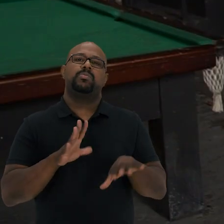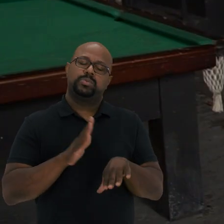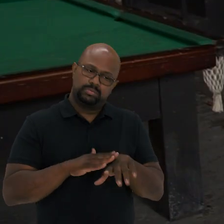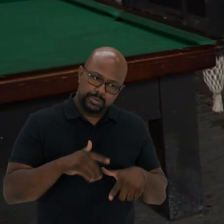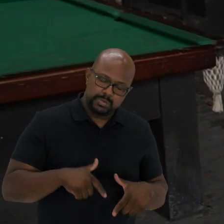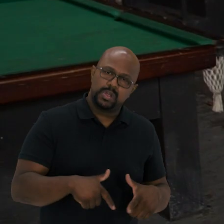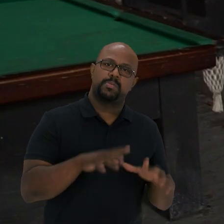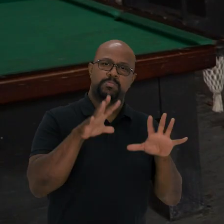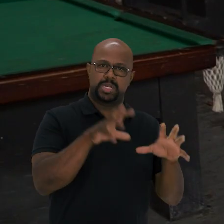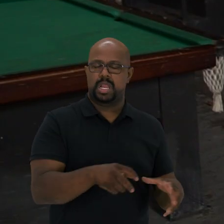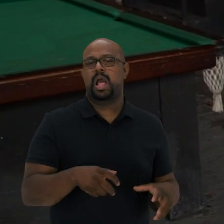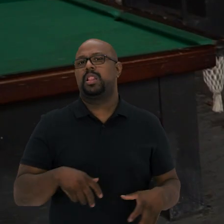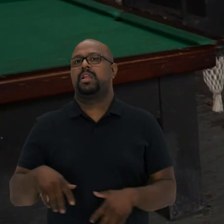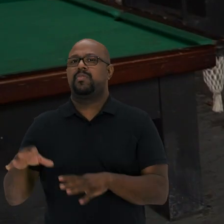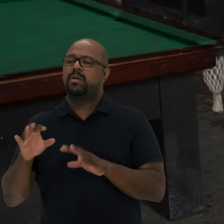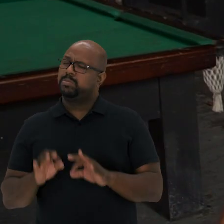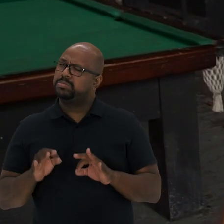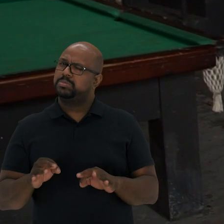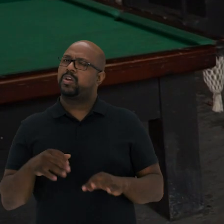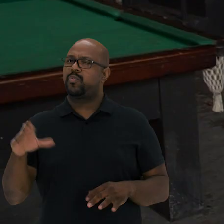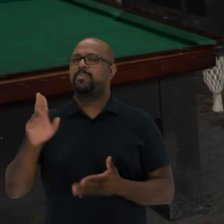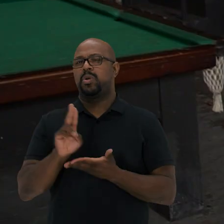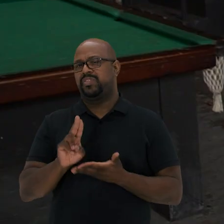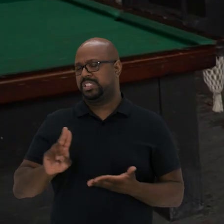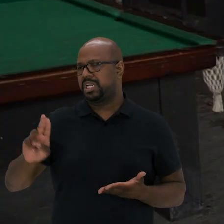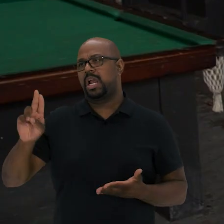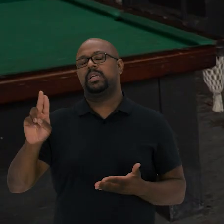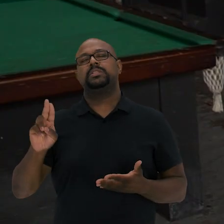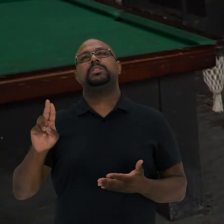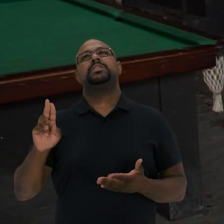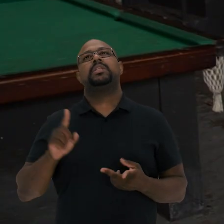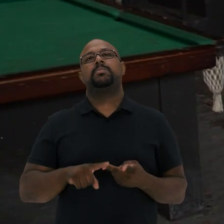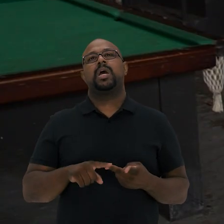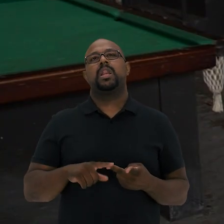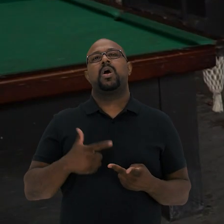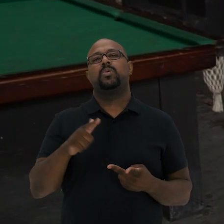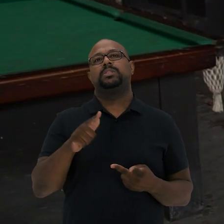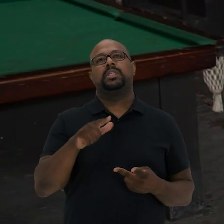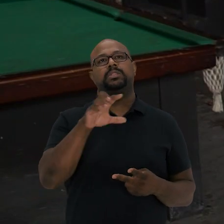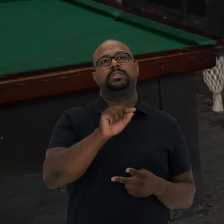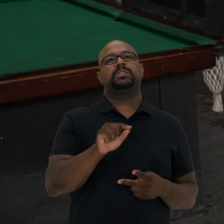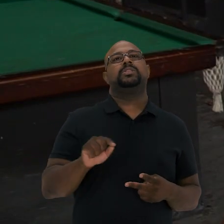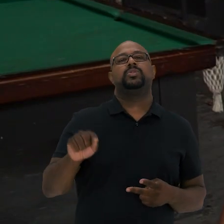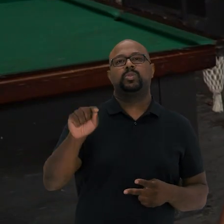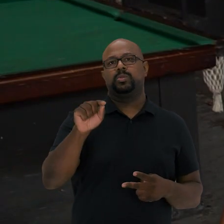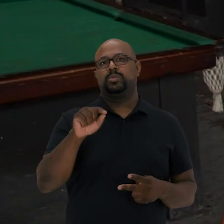né? Provavelmente, né, foram para universidades